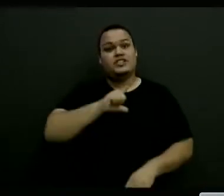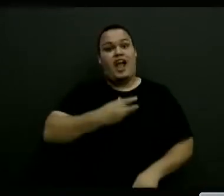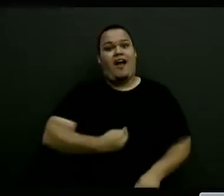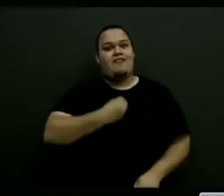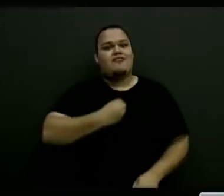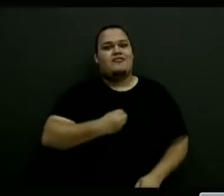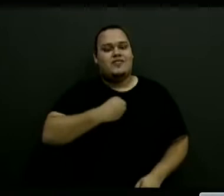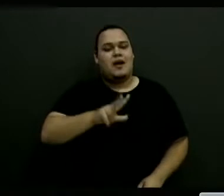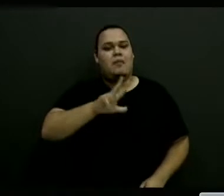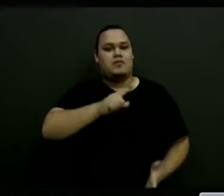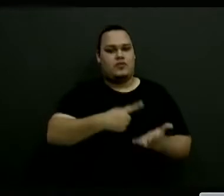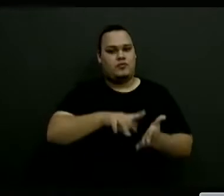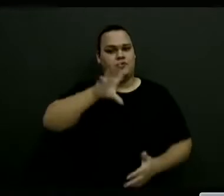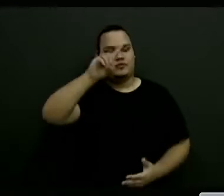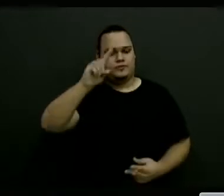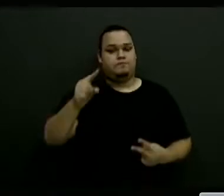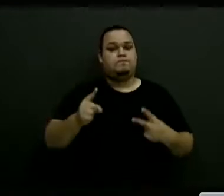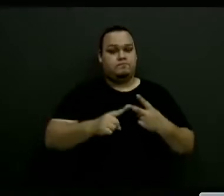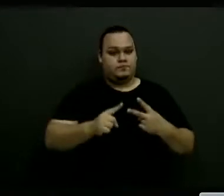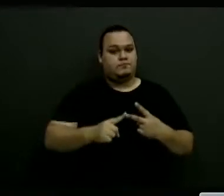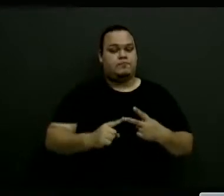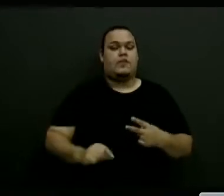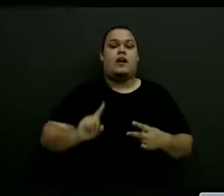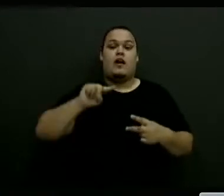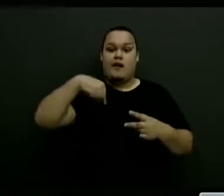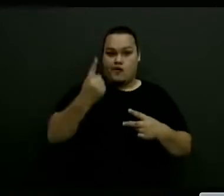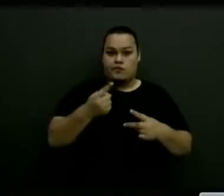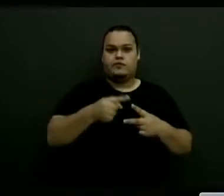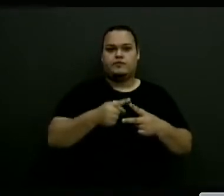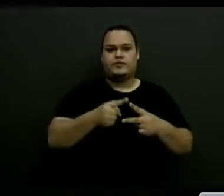como o Espírito Santo unge com poder a Jesus,